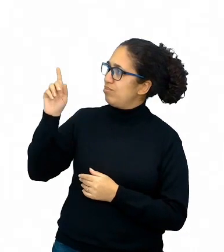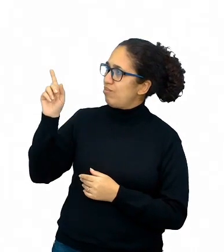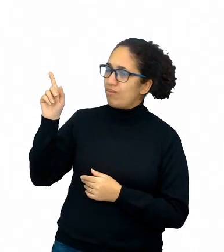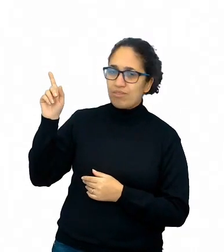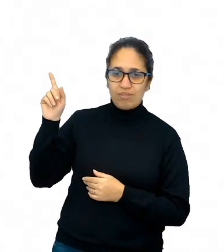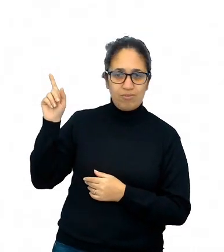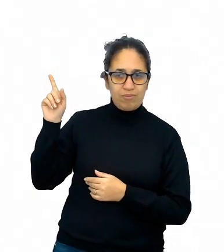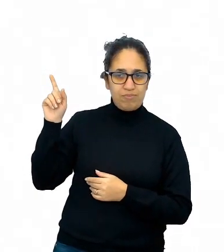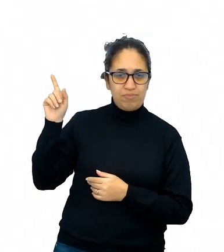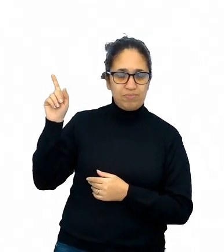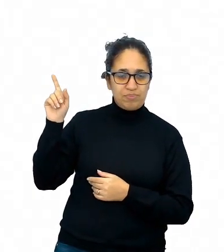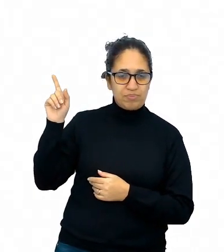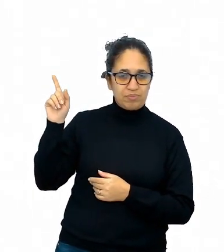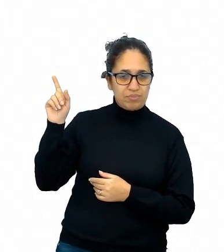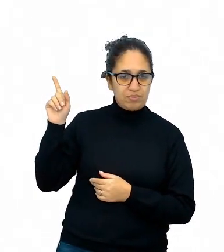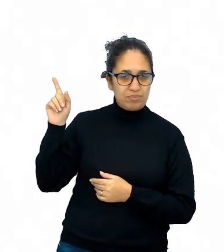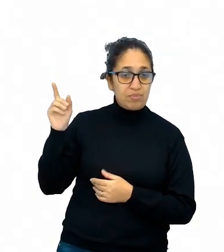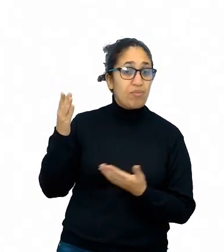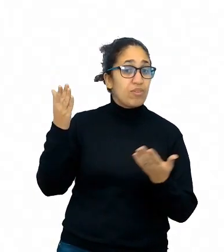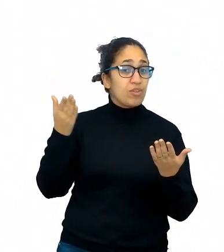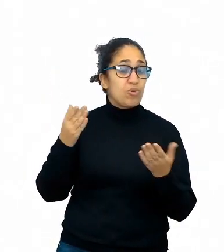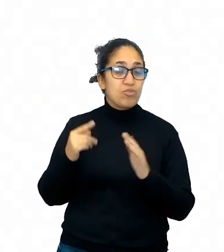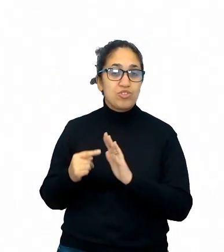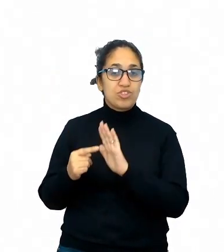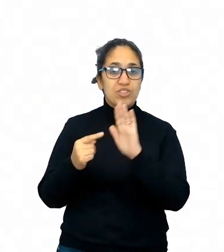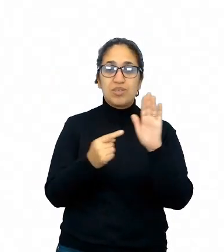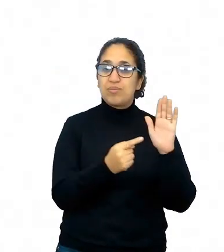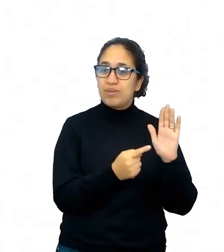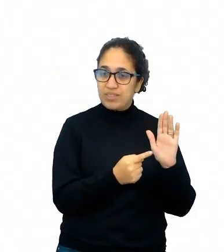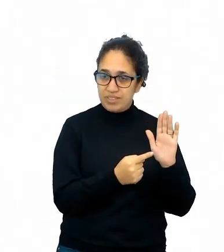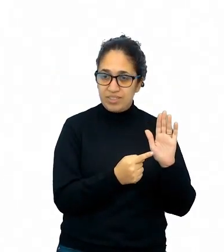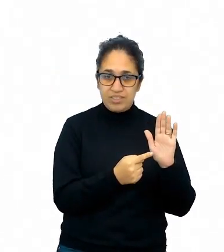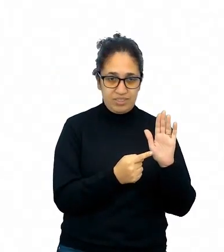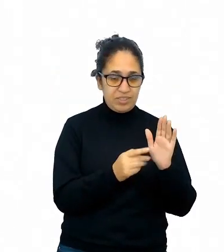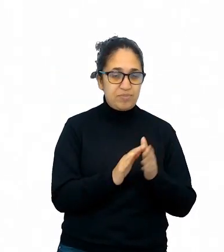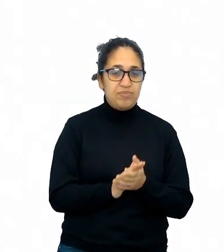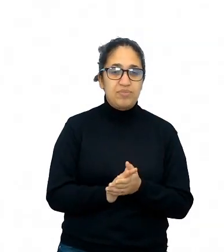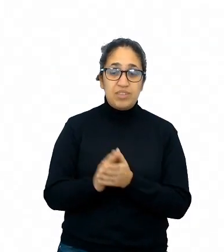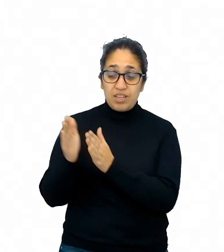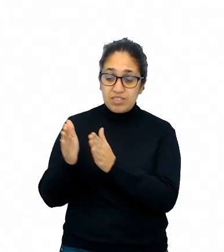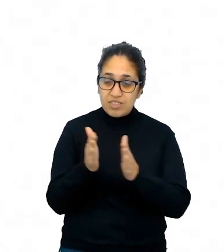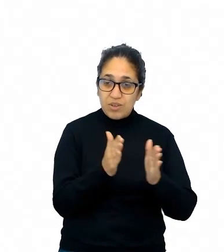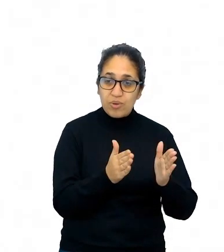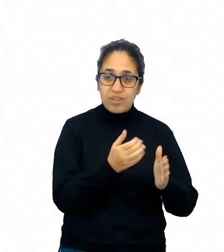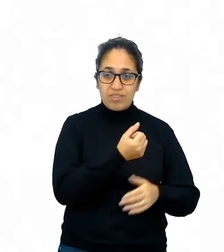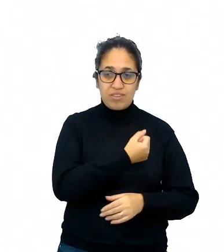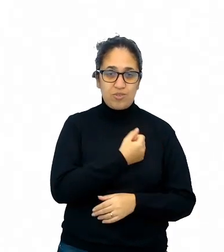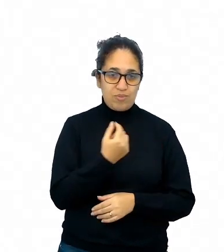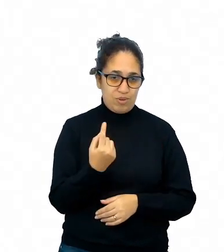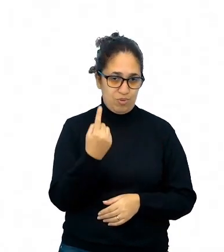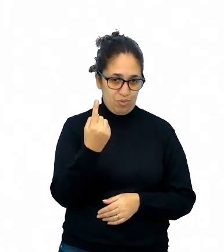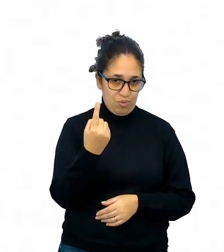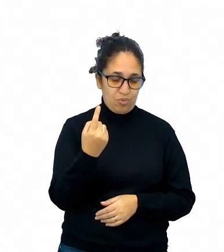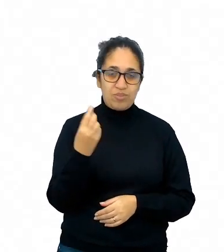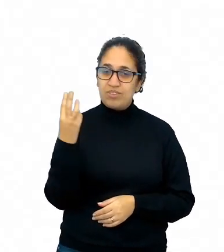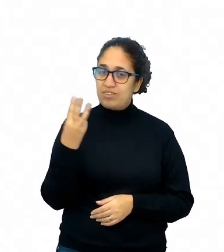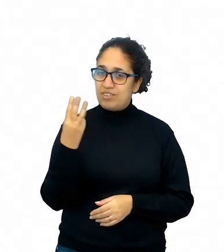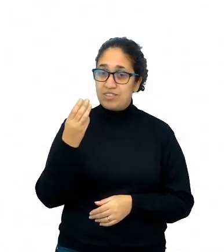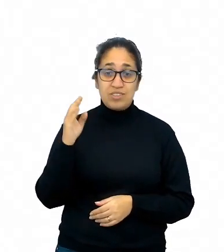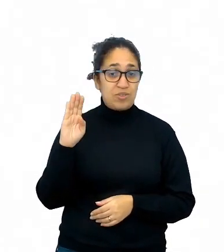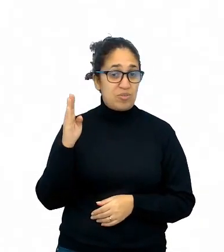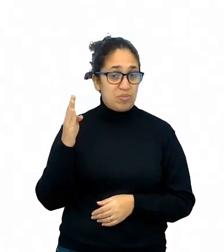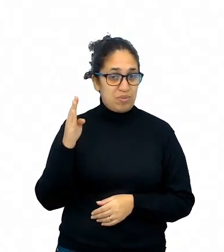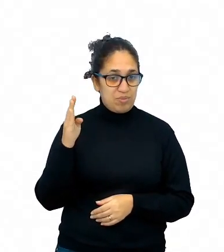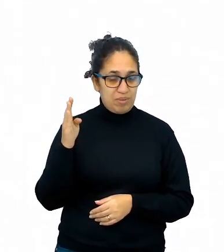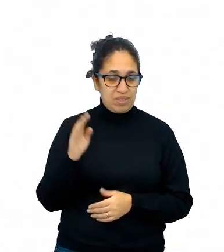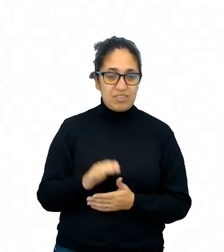Então, nós estamos aqui, né, nós vamos apresentar para vocês a SA1, né, que é do 3º bimestre, e